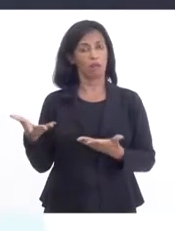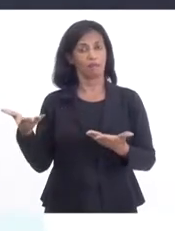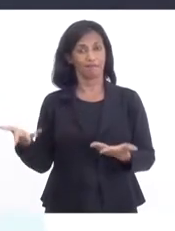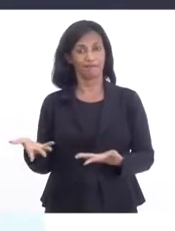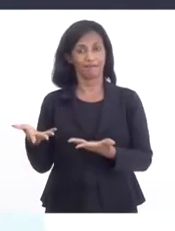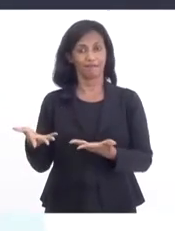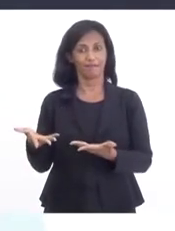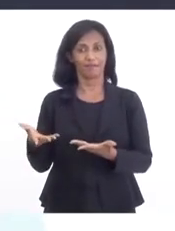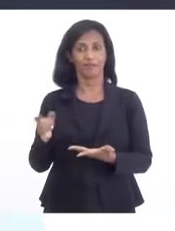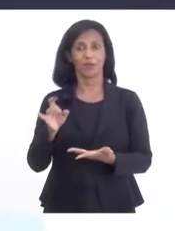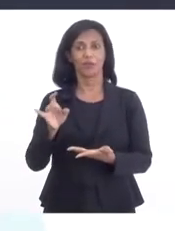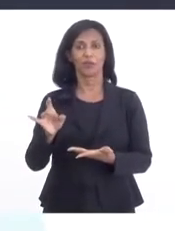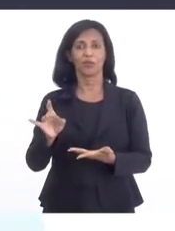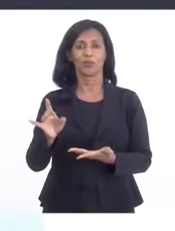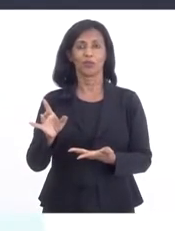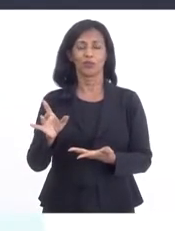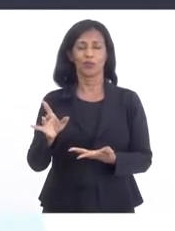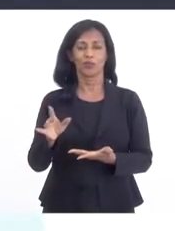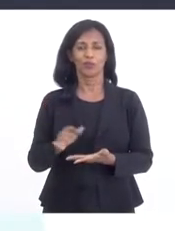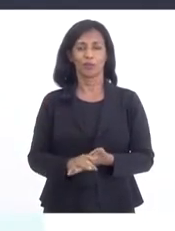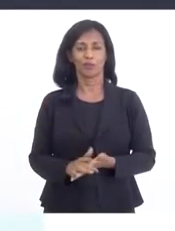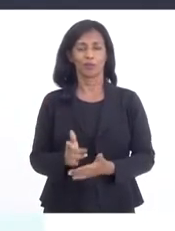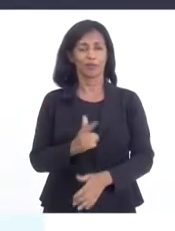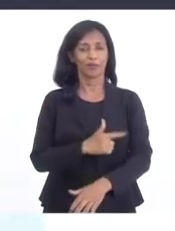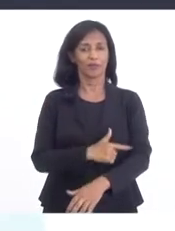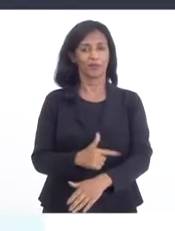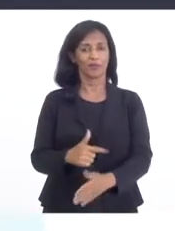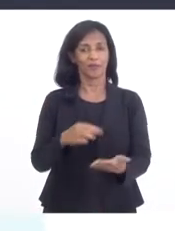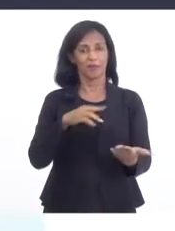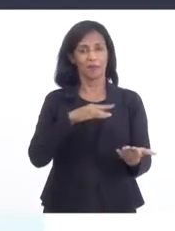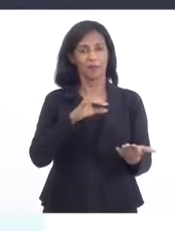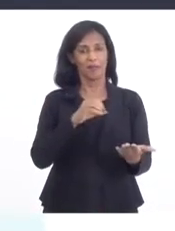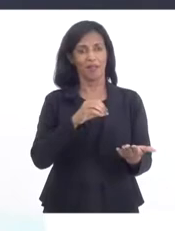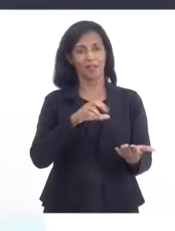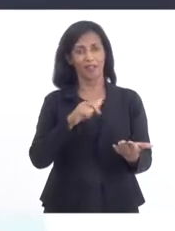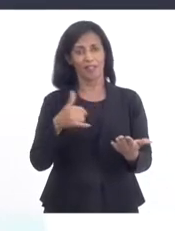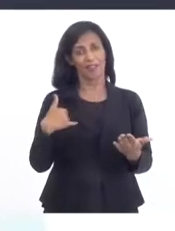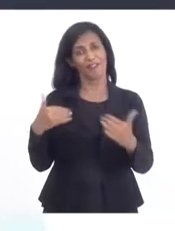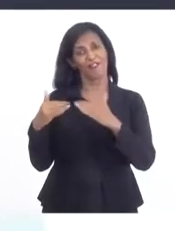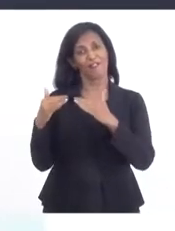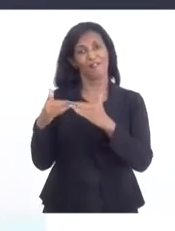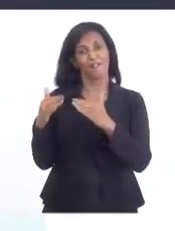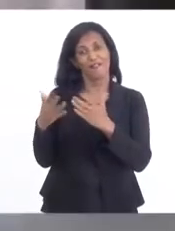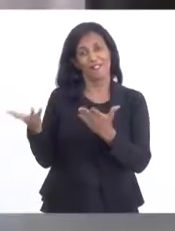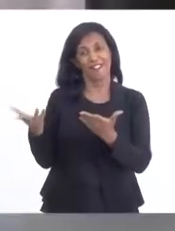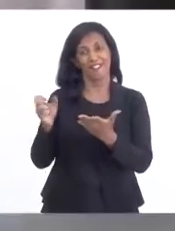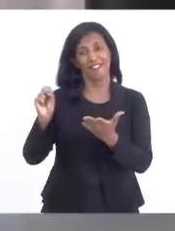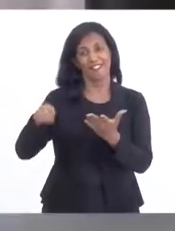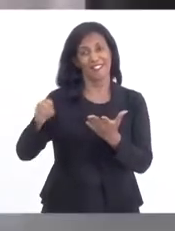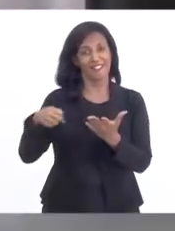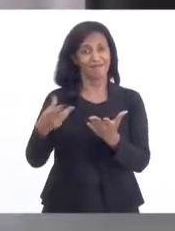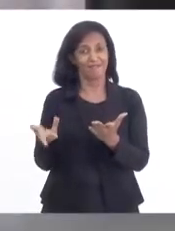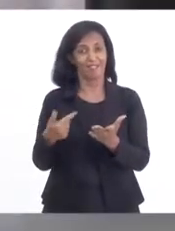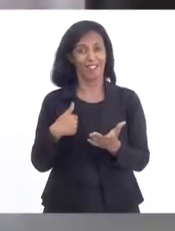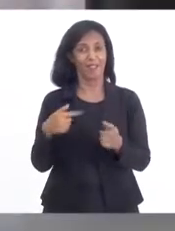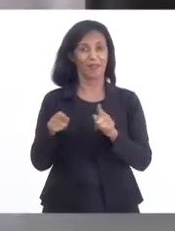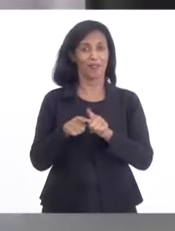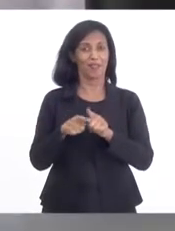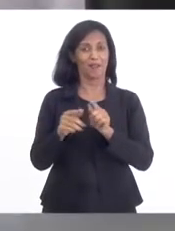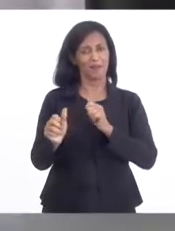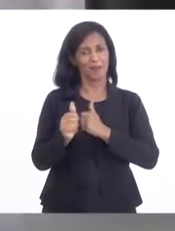Evidentemente, só por uma questão de praxe, o deputado Márcio Canella vota favorável, né? Sim. Eu também